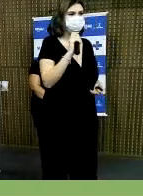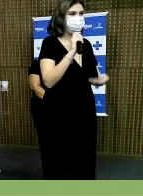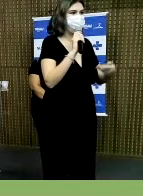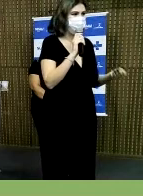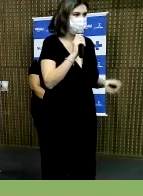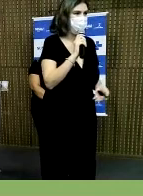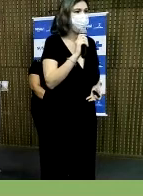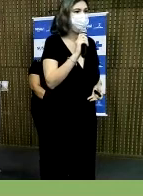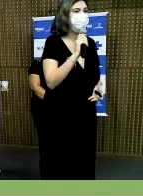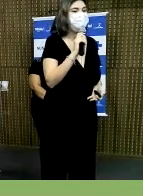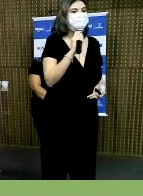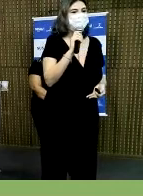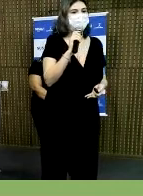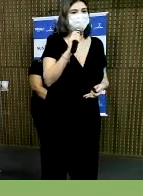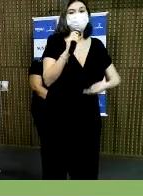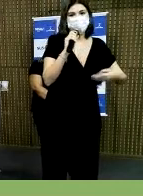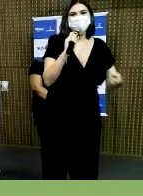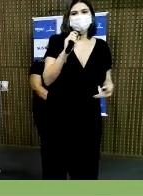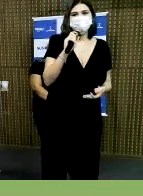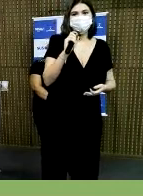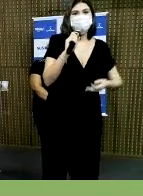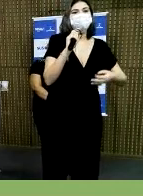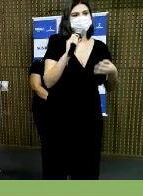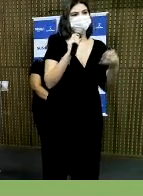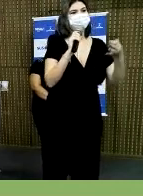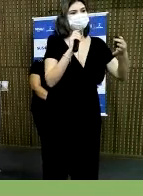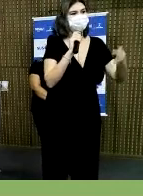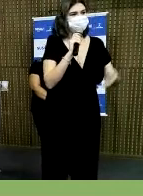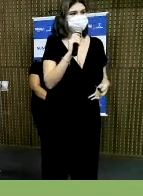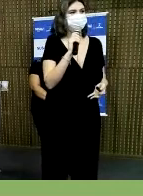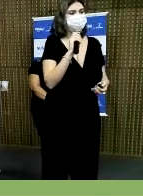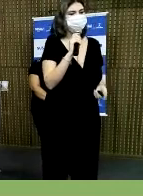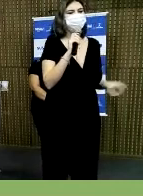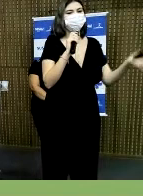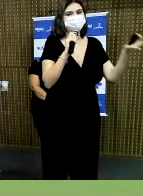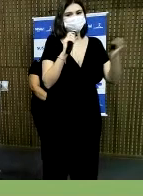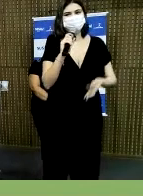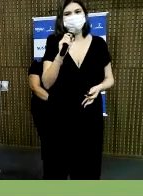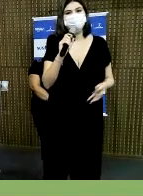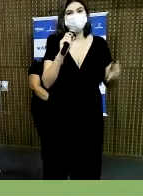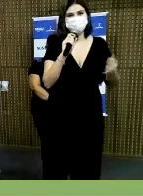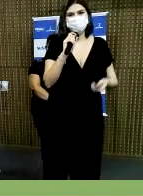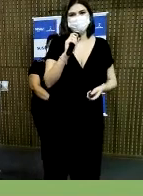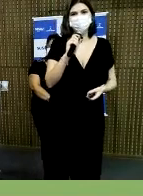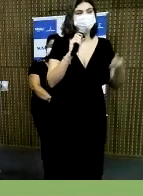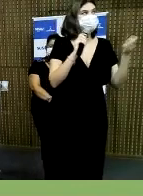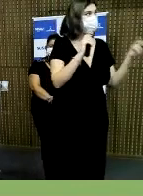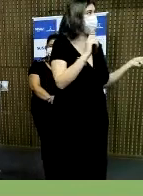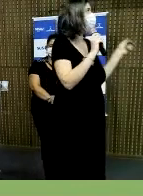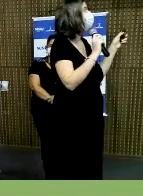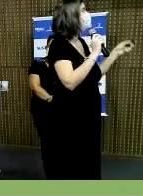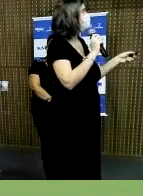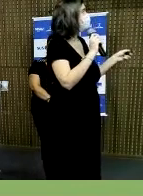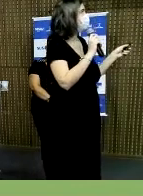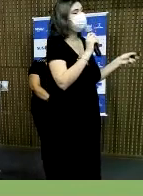de profissionais de enfermagem, e médico também, mas nós já tivemos essa orientação e já passamos a trabalhar com isso